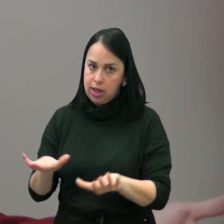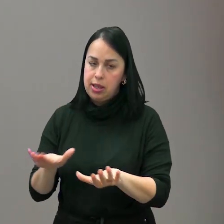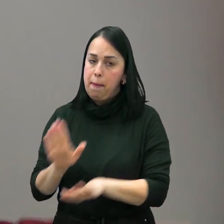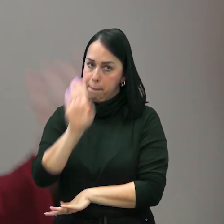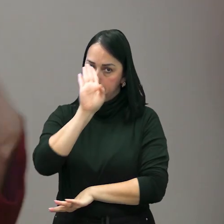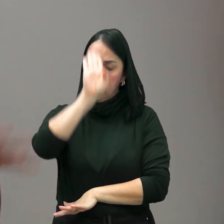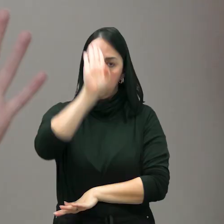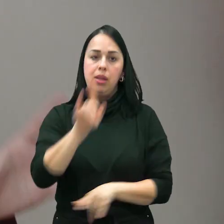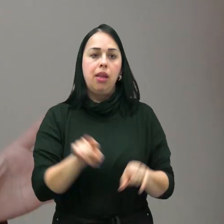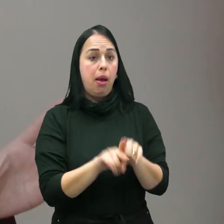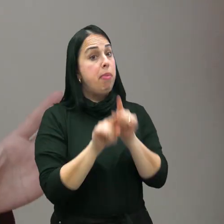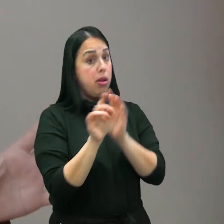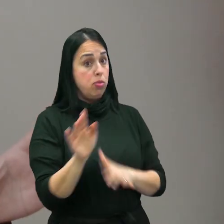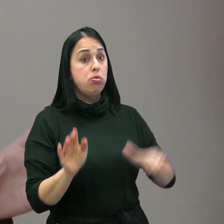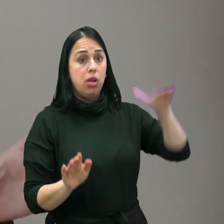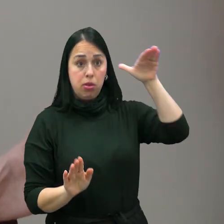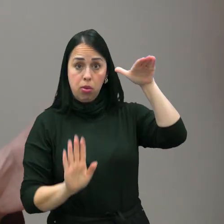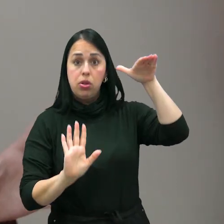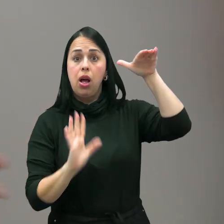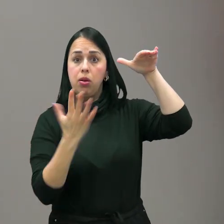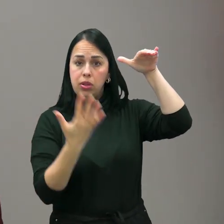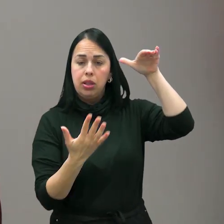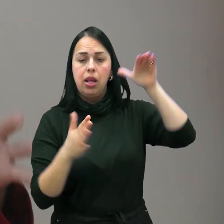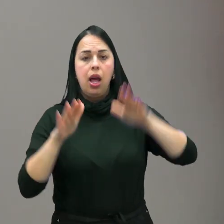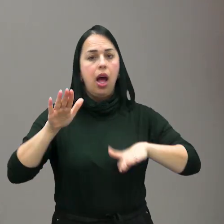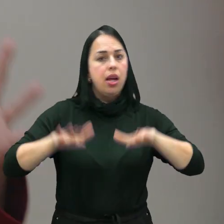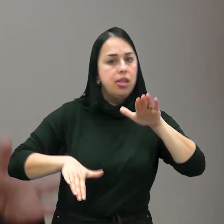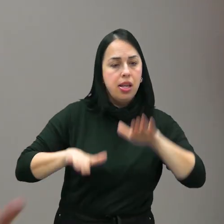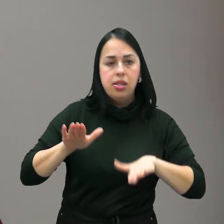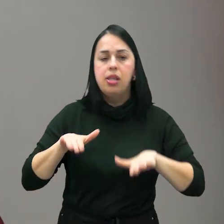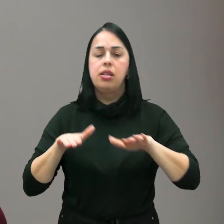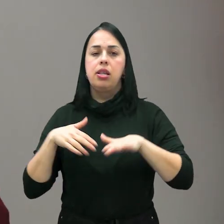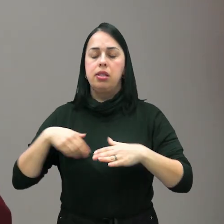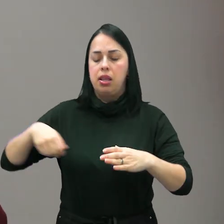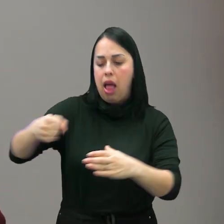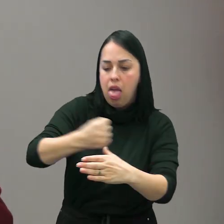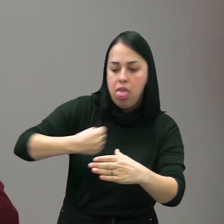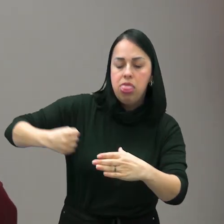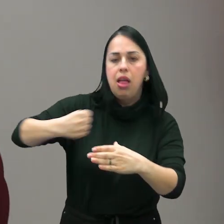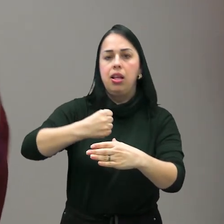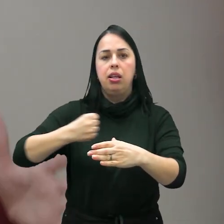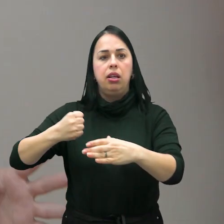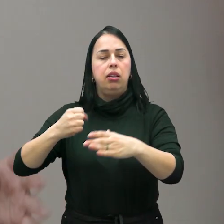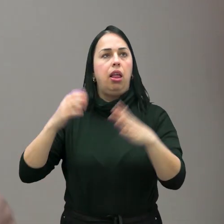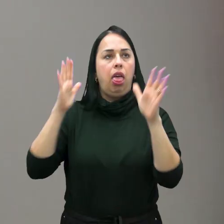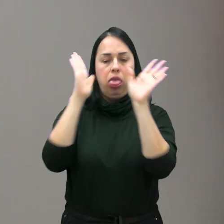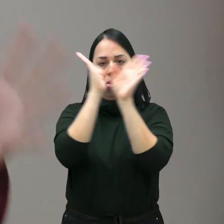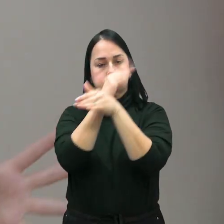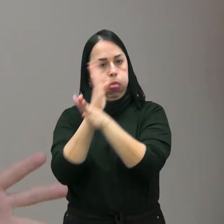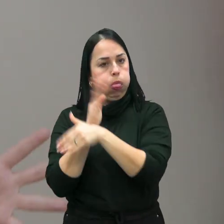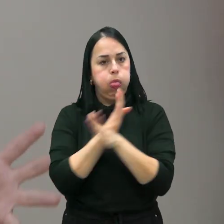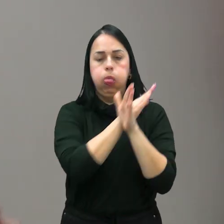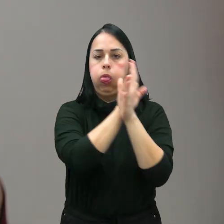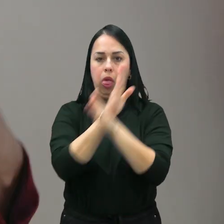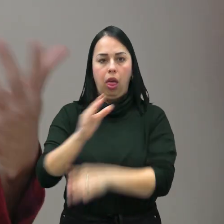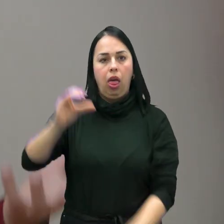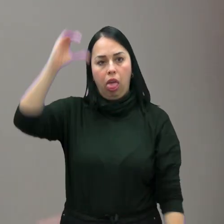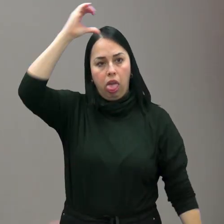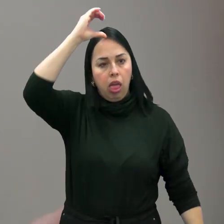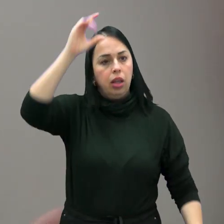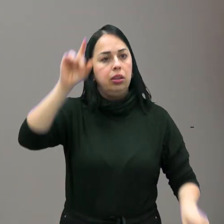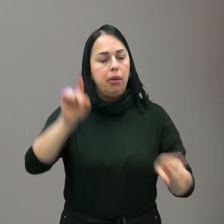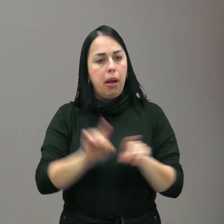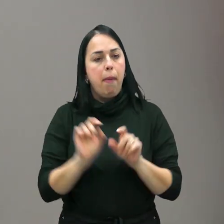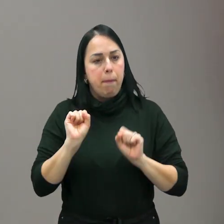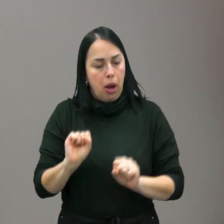crianças principalmente, mas com os adultos também, né? Às vezes você tá ali no fogo, tá meio distraído, tá com o celular,